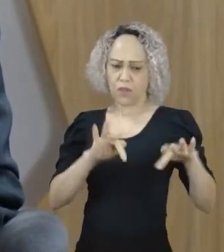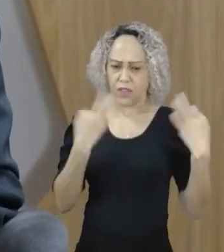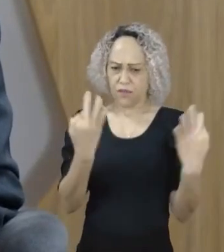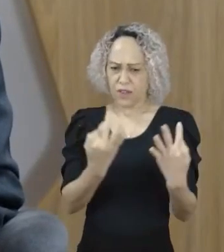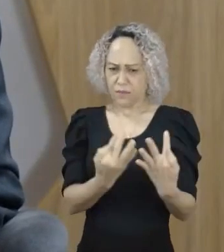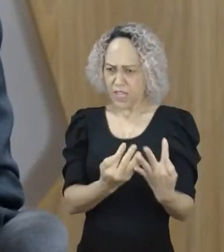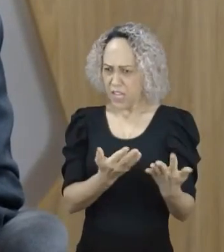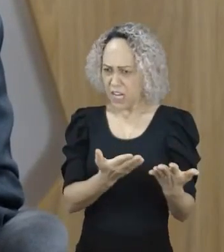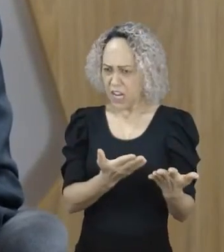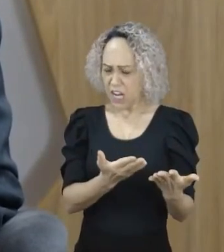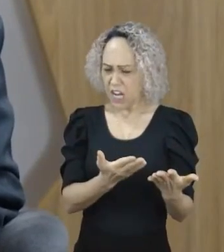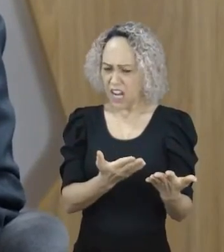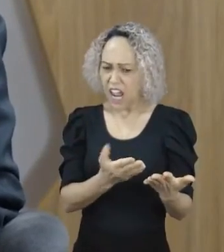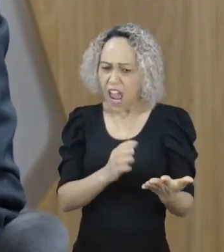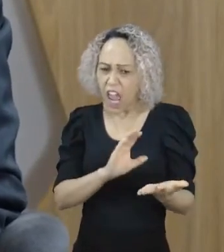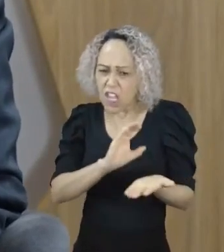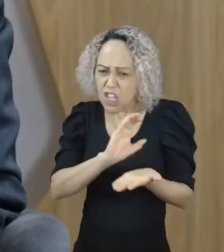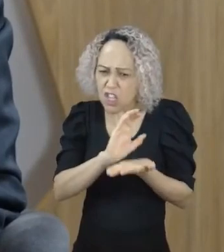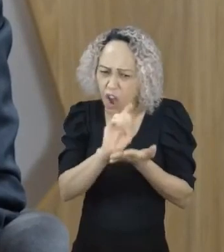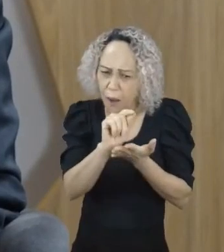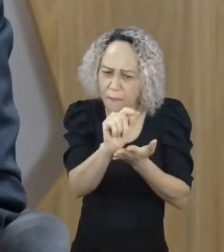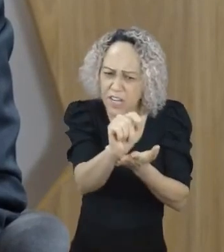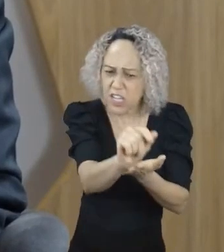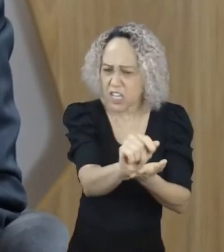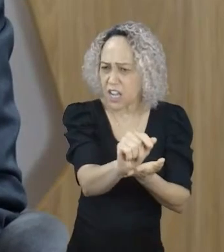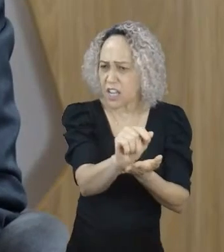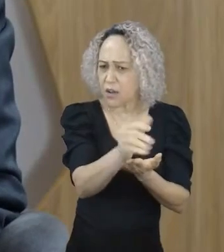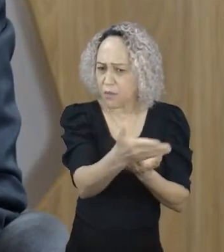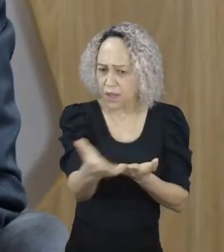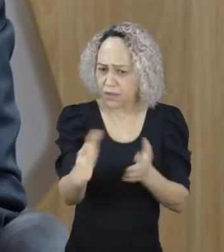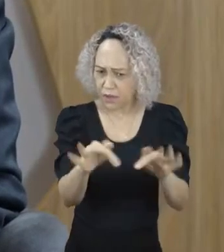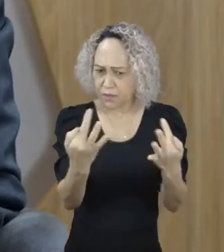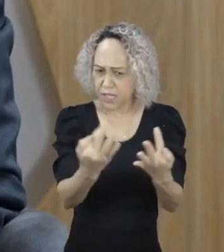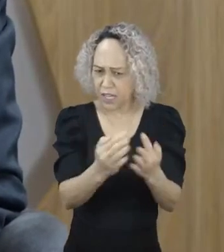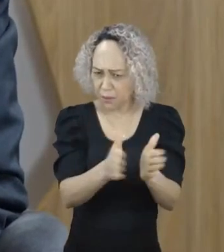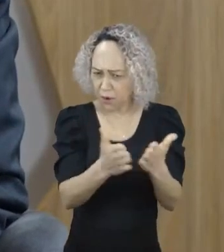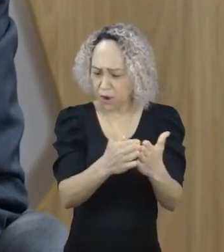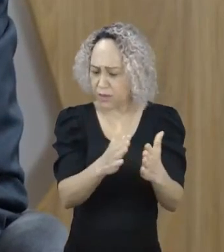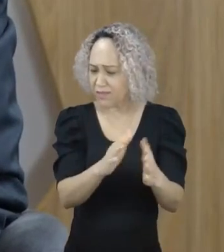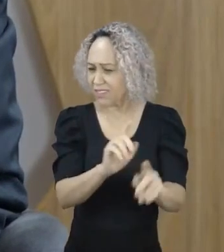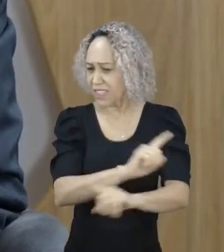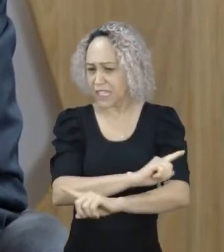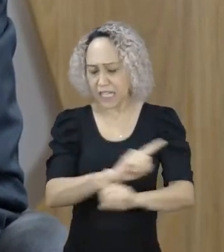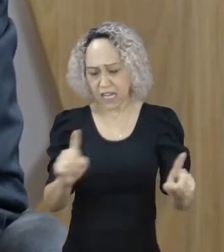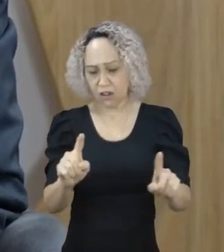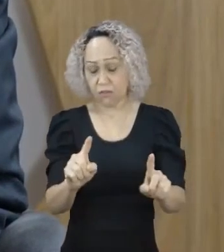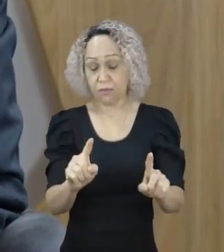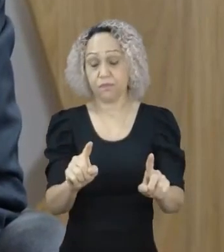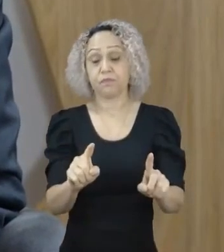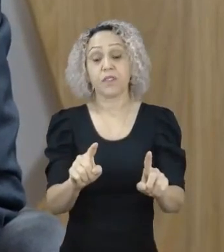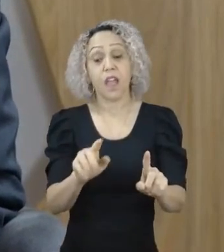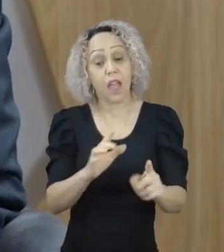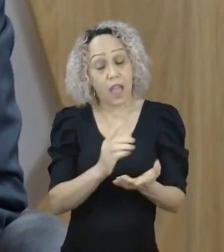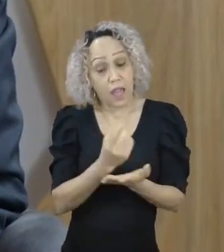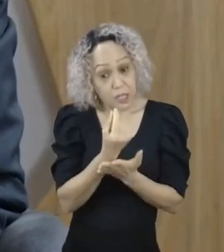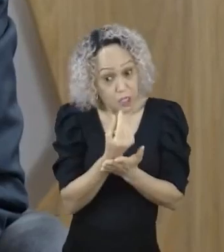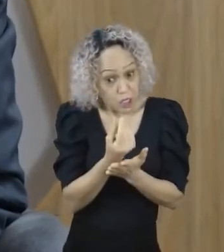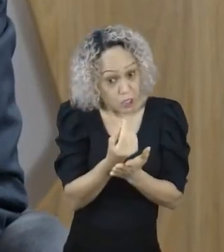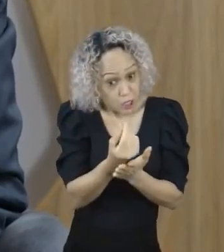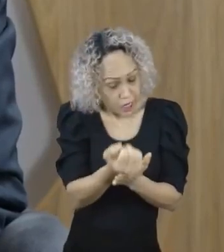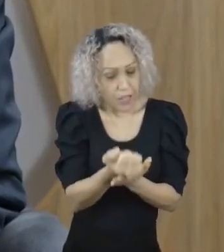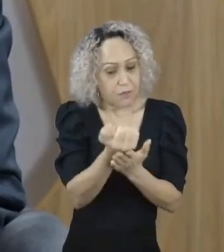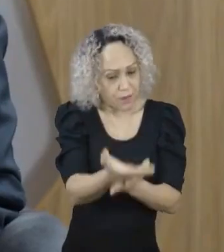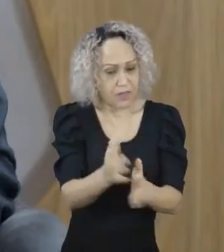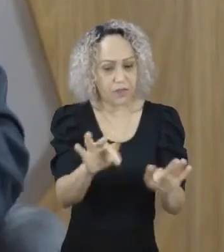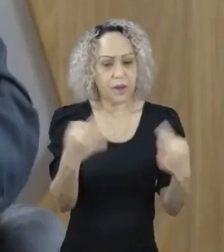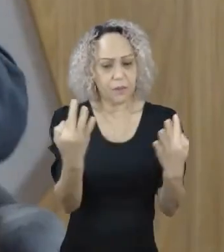financeiro. O Bolsa Família é uma política integrada, que coloca dinheiro na mão da família para comprar comida, para se